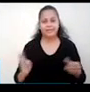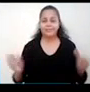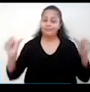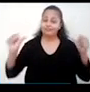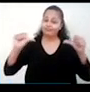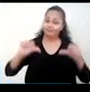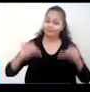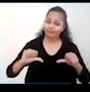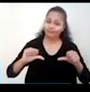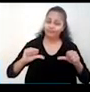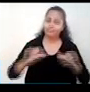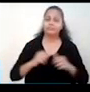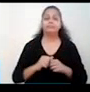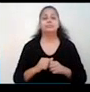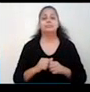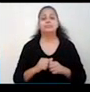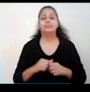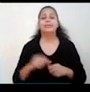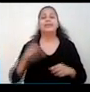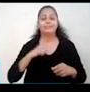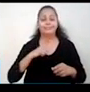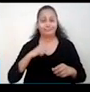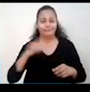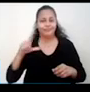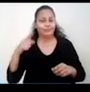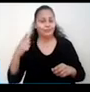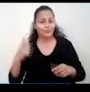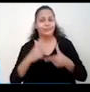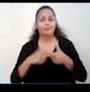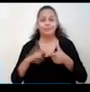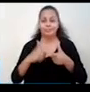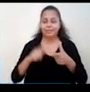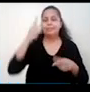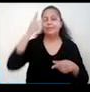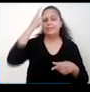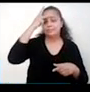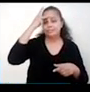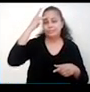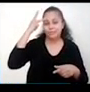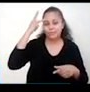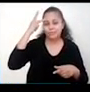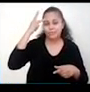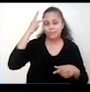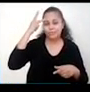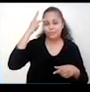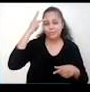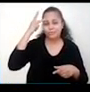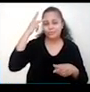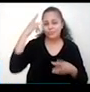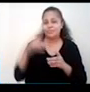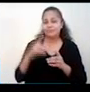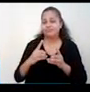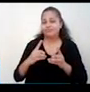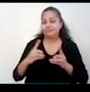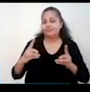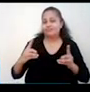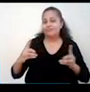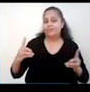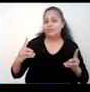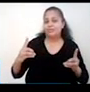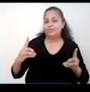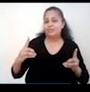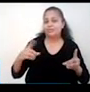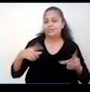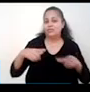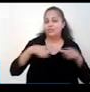muito funcional, então nós temos aí outro problema. Boa parte das pessoas elas atravessam em grandes distâncias, né, do local